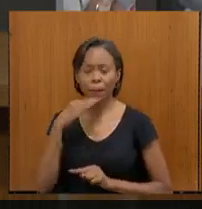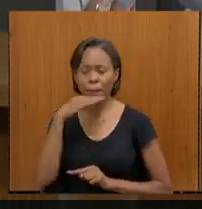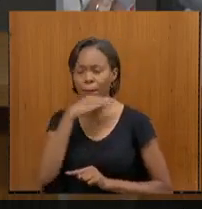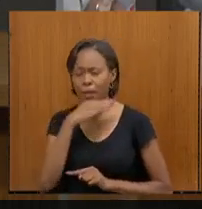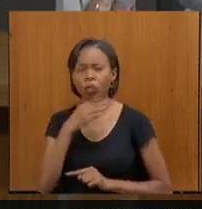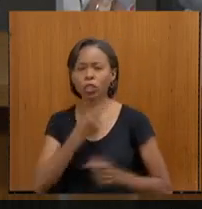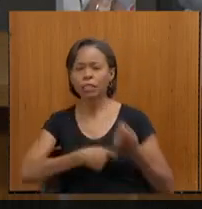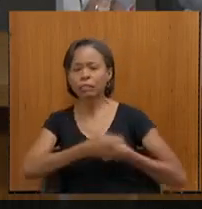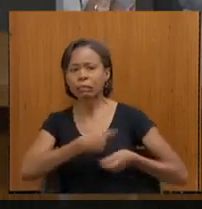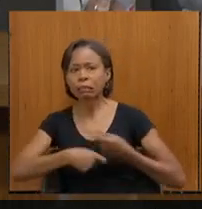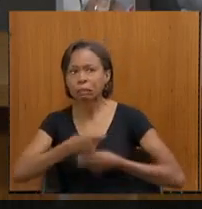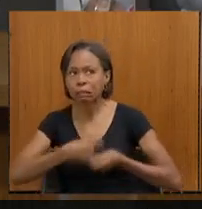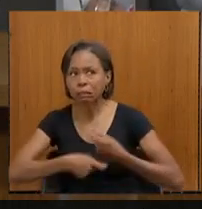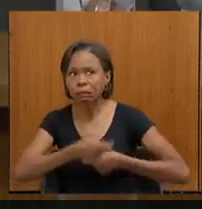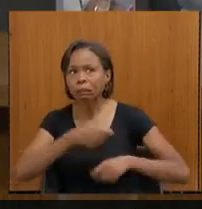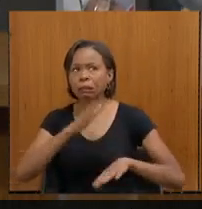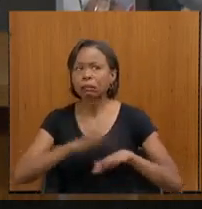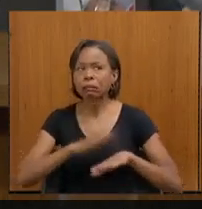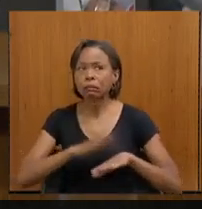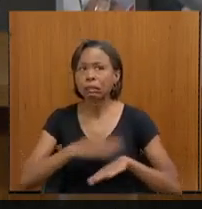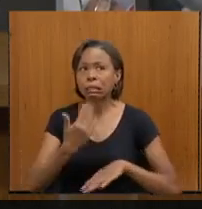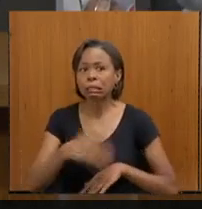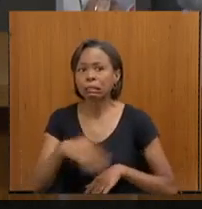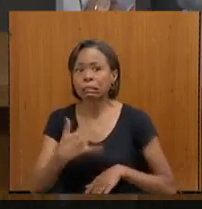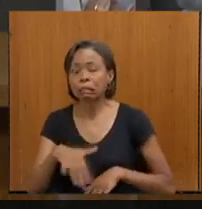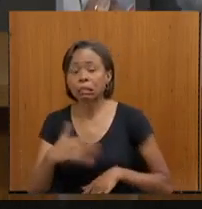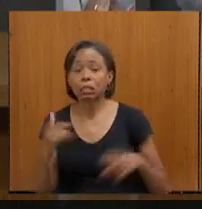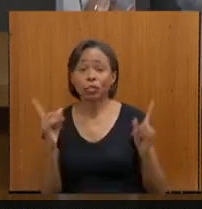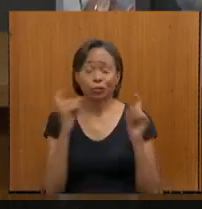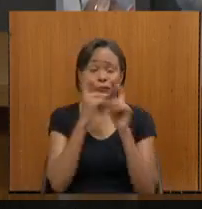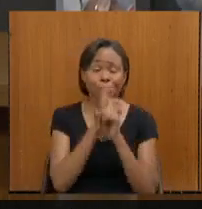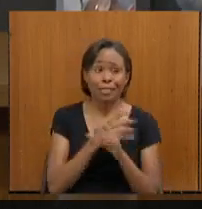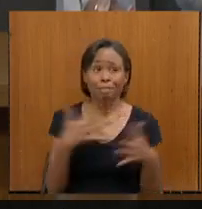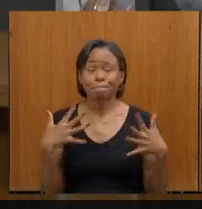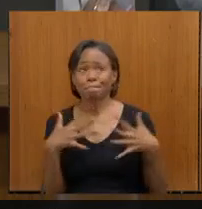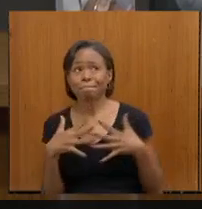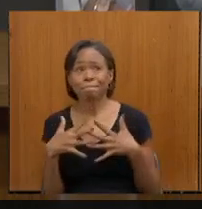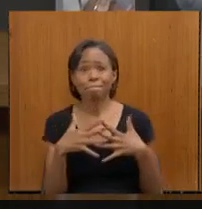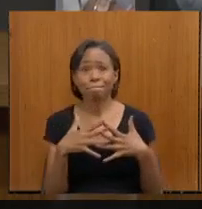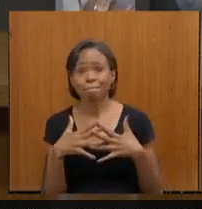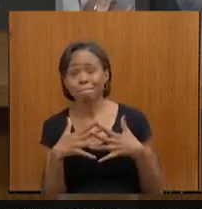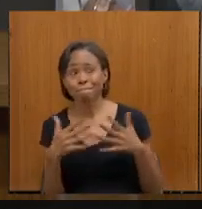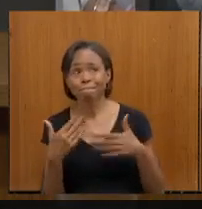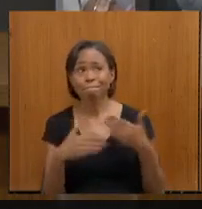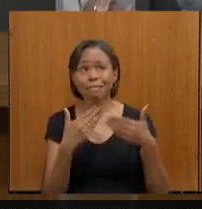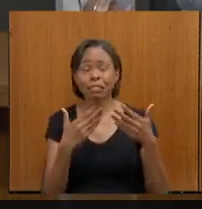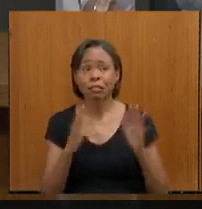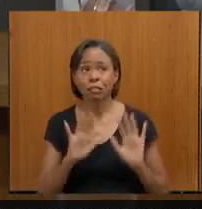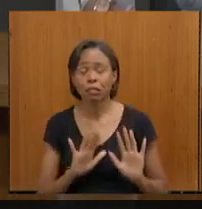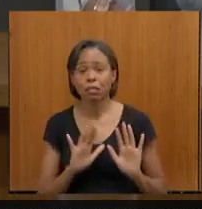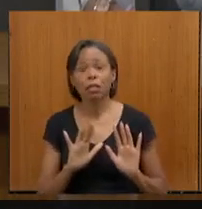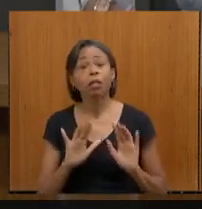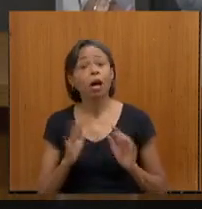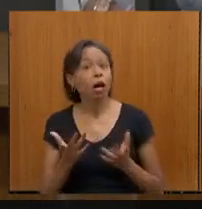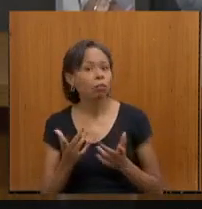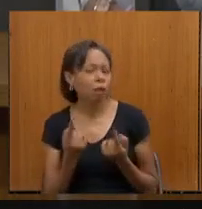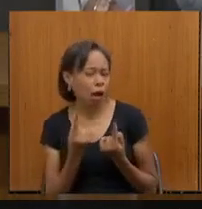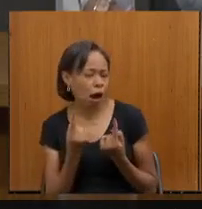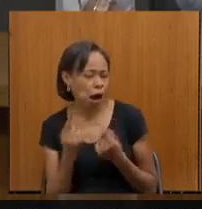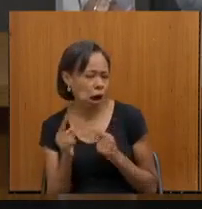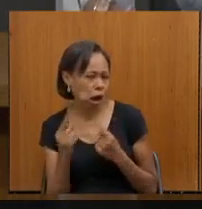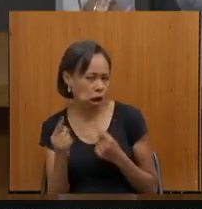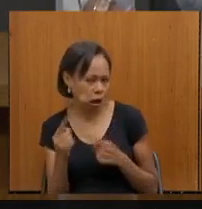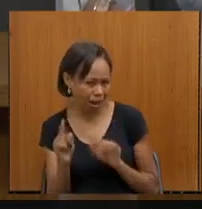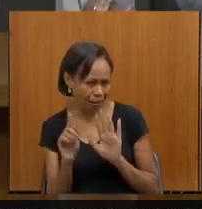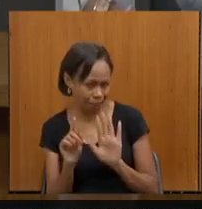mais difícil vai ser cada vez mais complicado bom então até posso dizer vamos ver um pouco próprio Kant mas